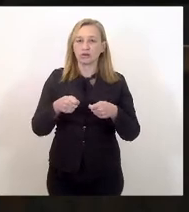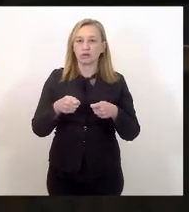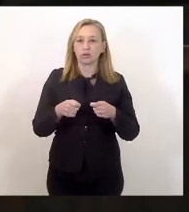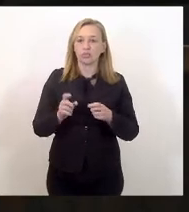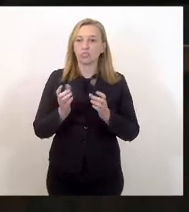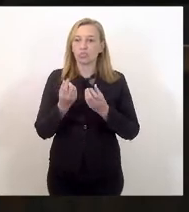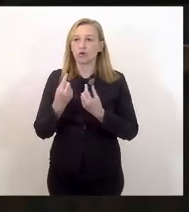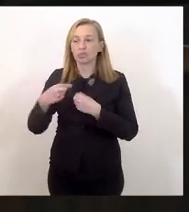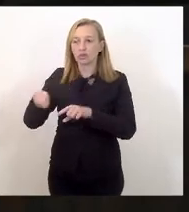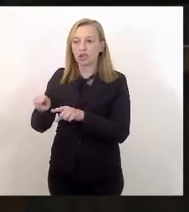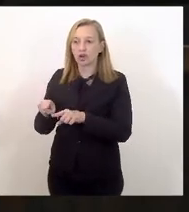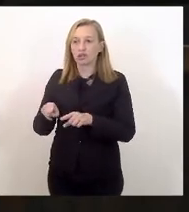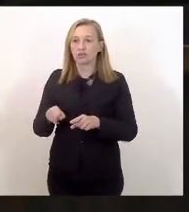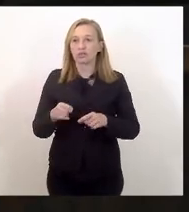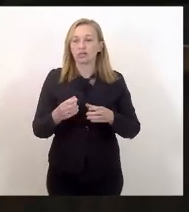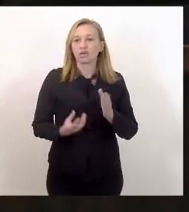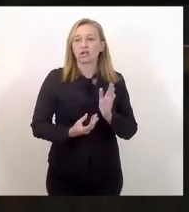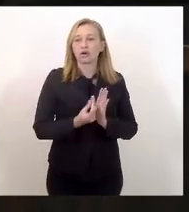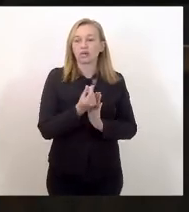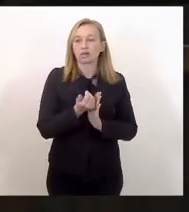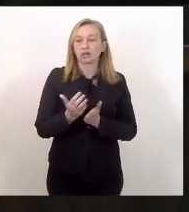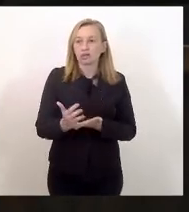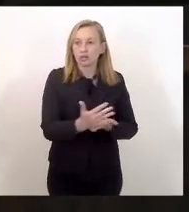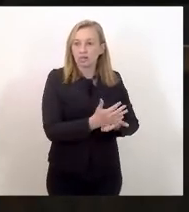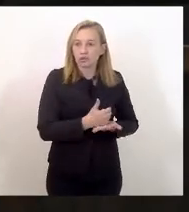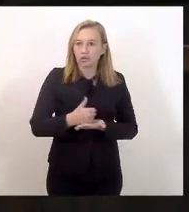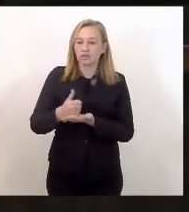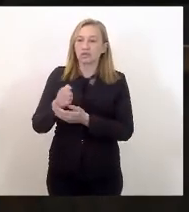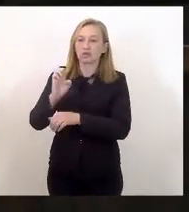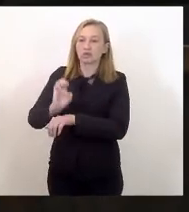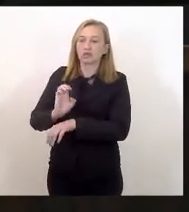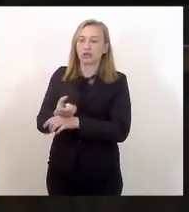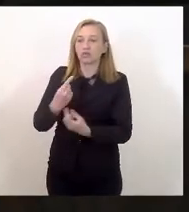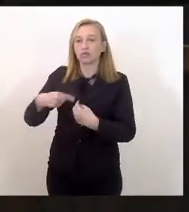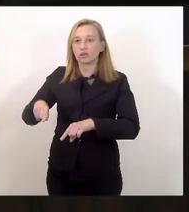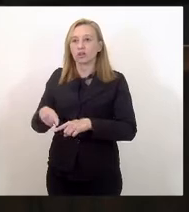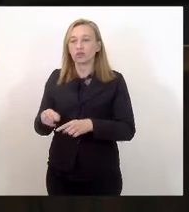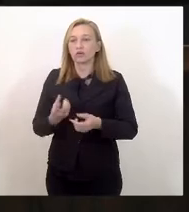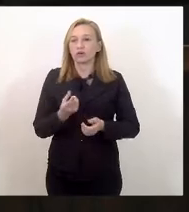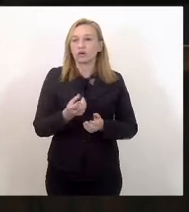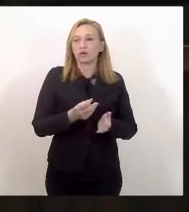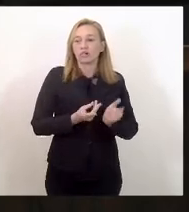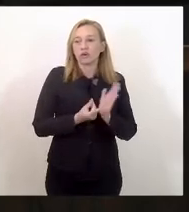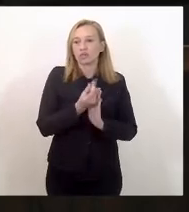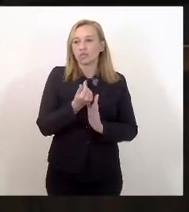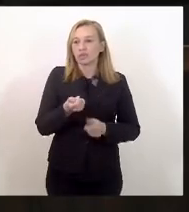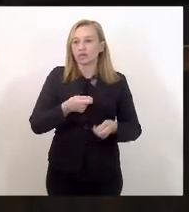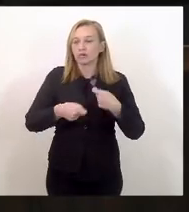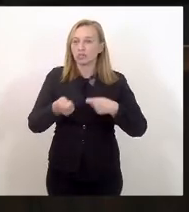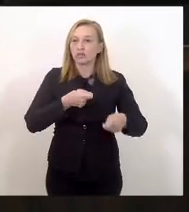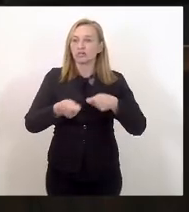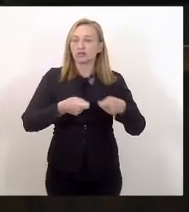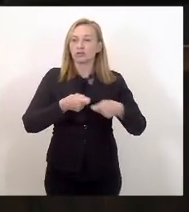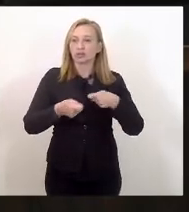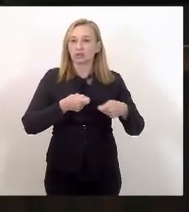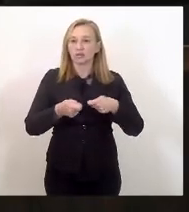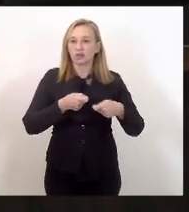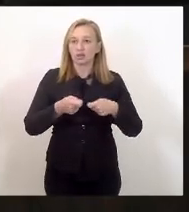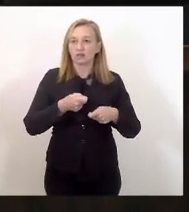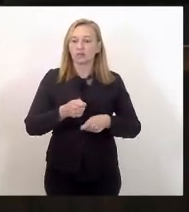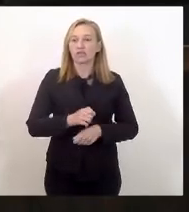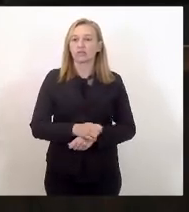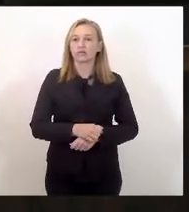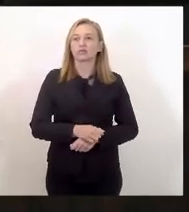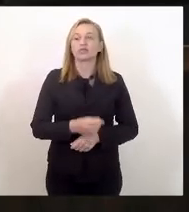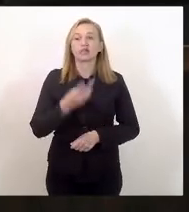contrário, de Tributação, Controle da Arrecadação Estadual e de Fiscalização dos Tributos Estaduais, contrário, e de Orçamento, Finanças, Fiscalização Financeira e Controle,